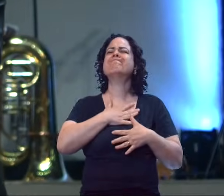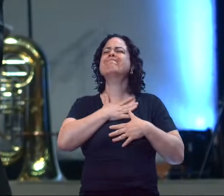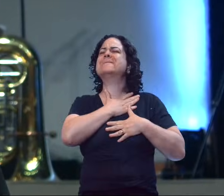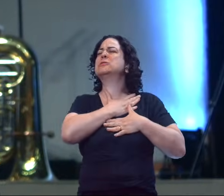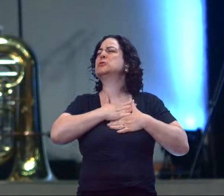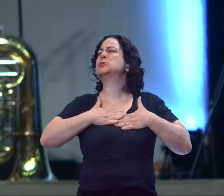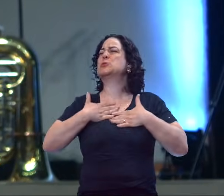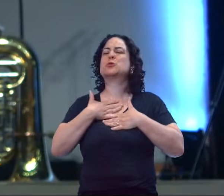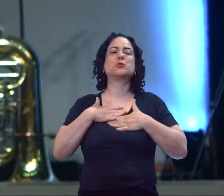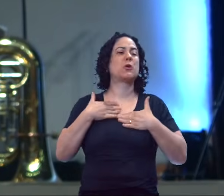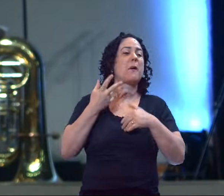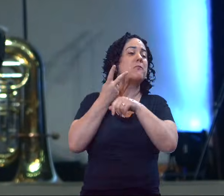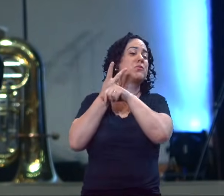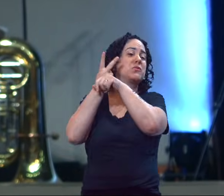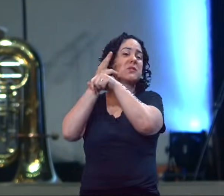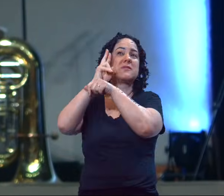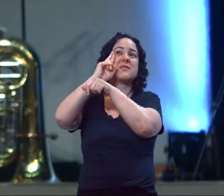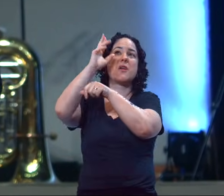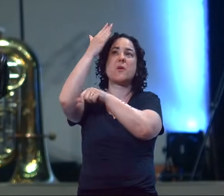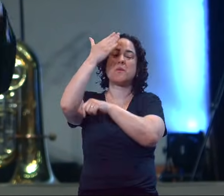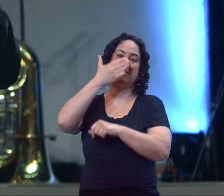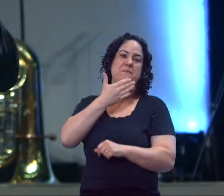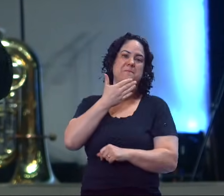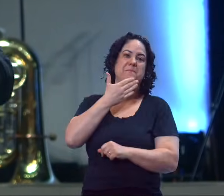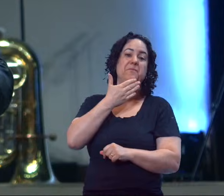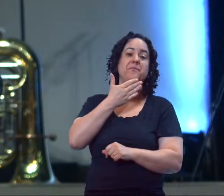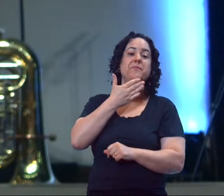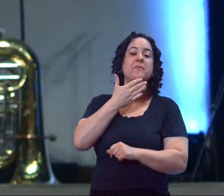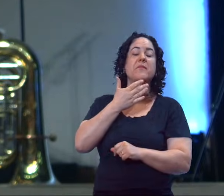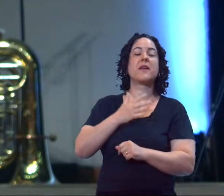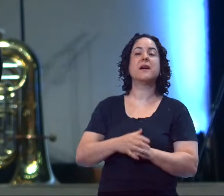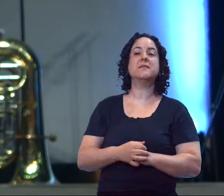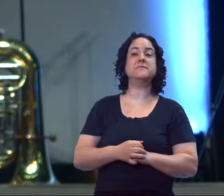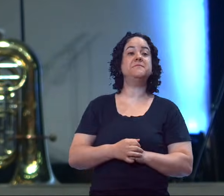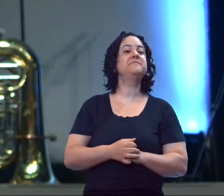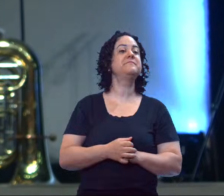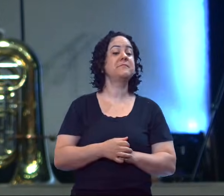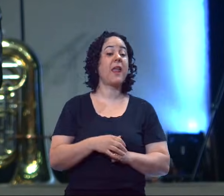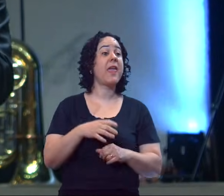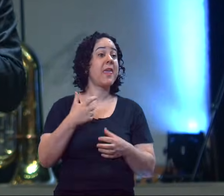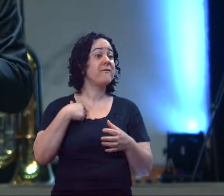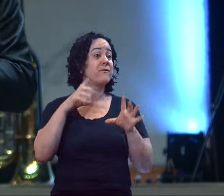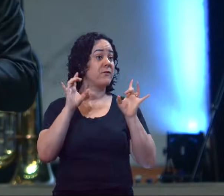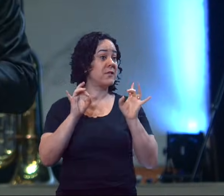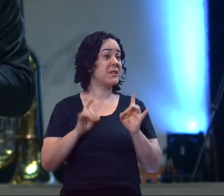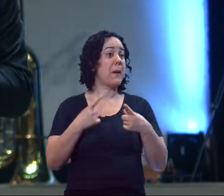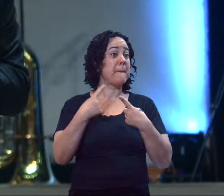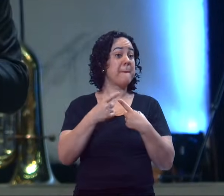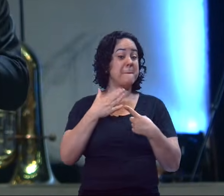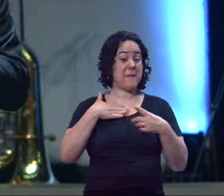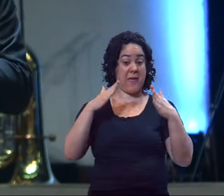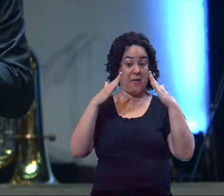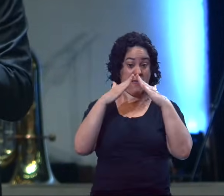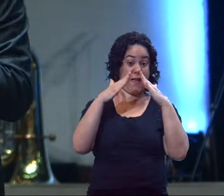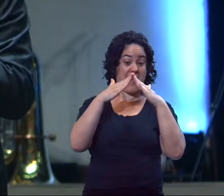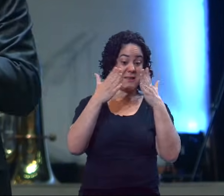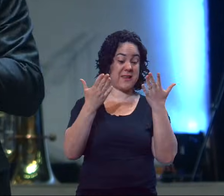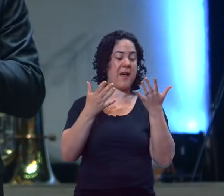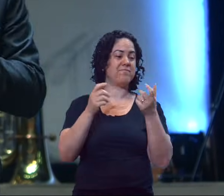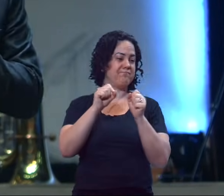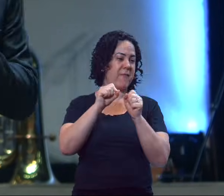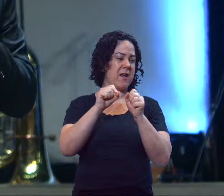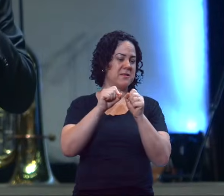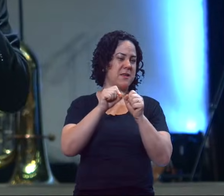prazeroso buscar a presença do Senhor. E esses dias foi tão especial porque lá na minha casa a gente está fazendo um